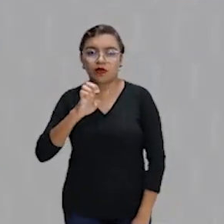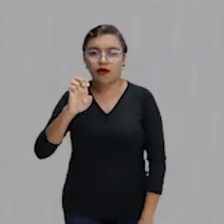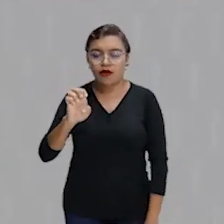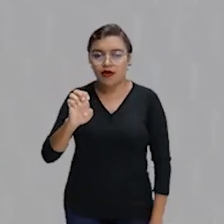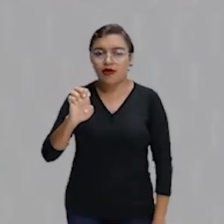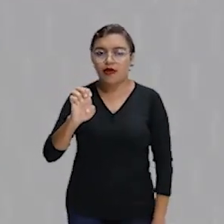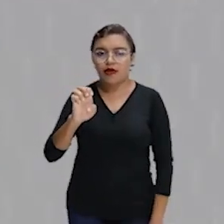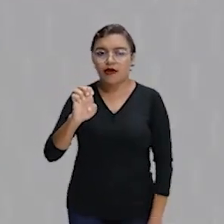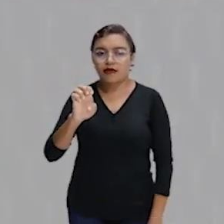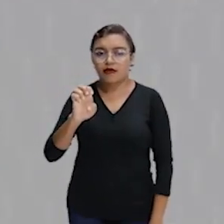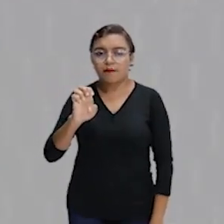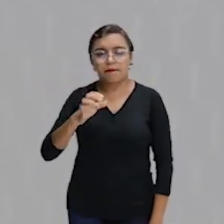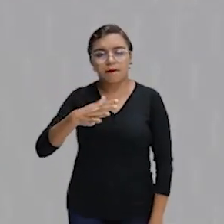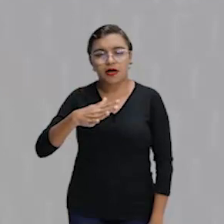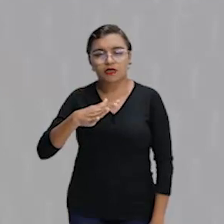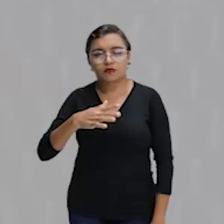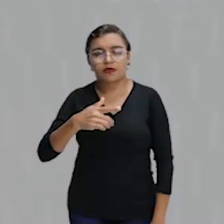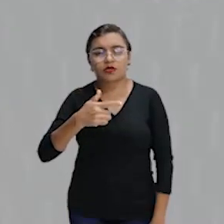aproximado de